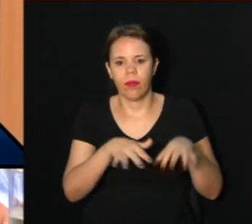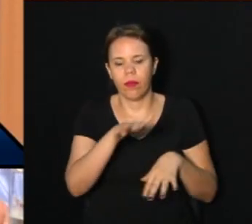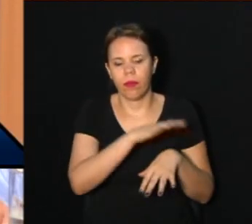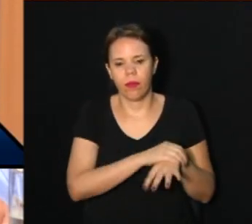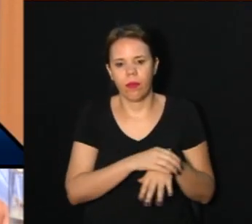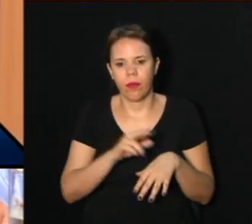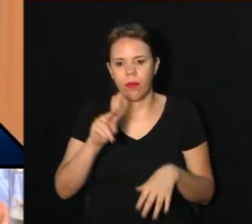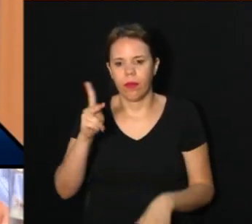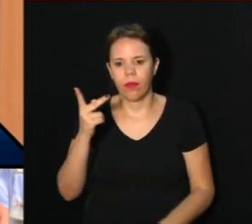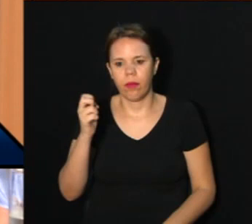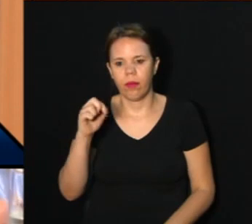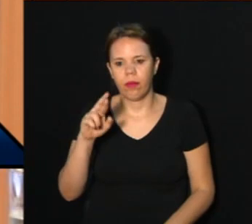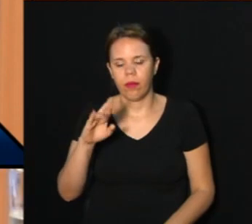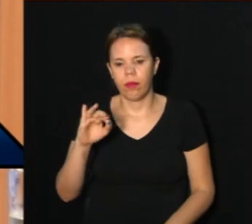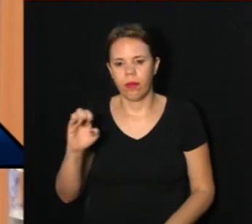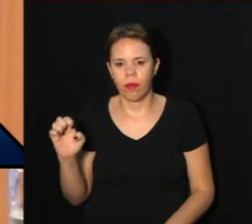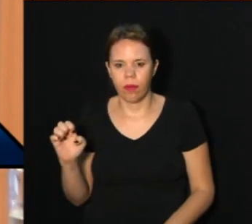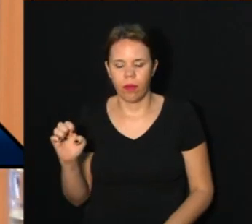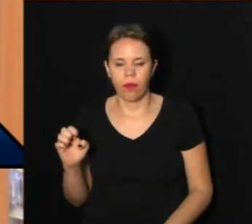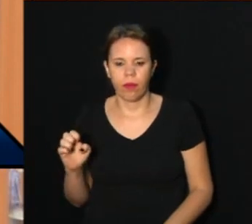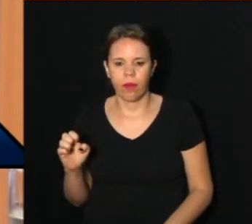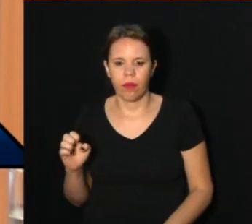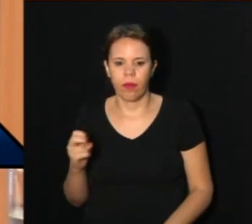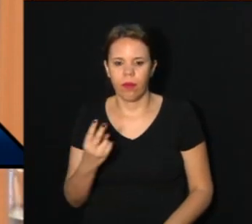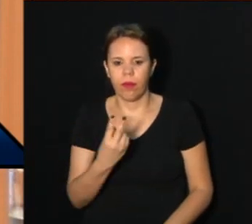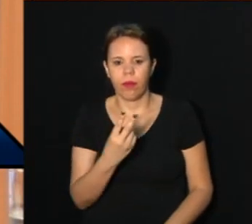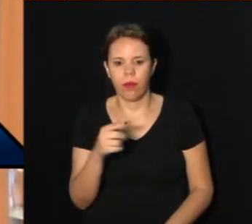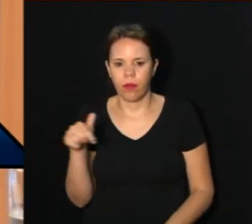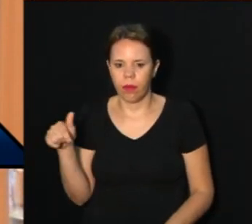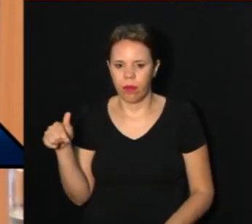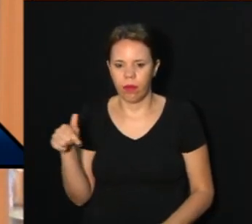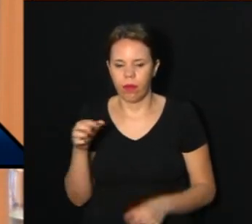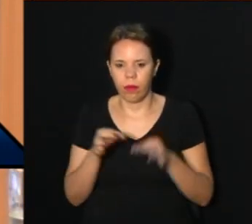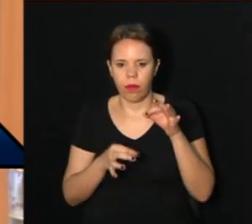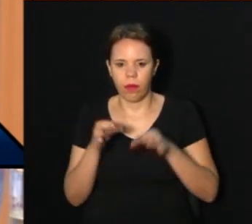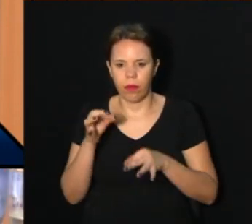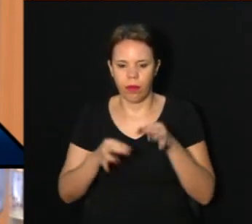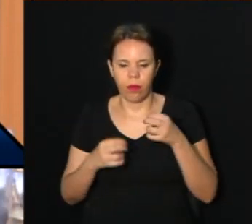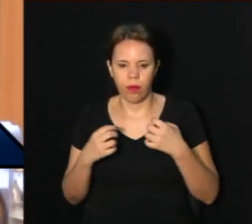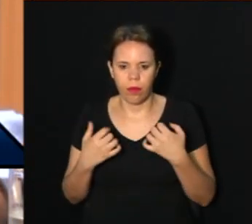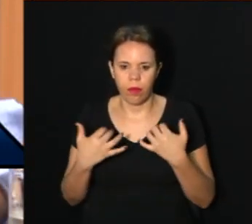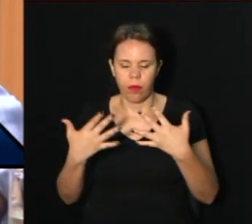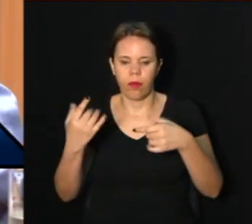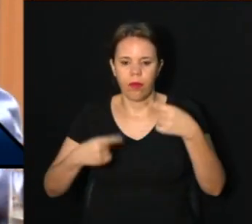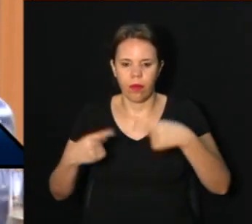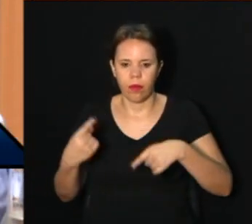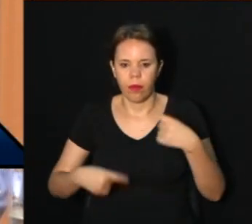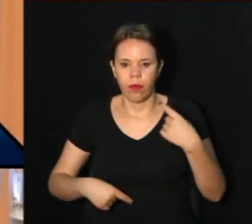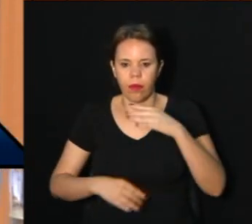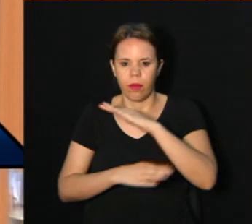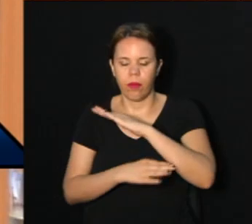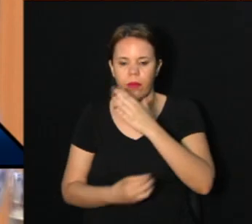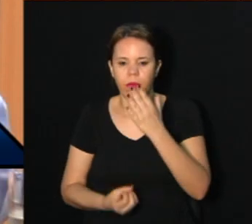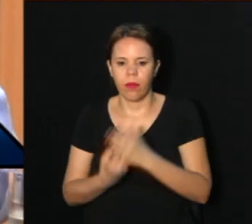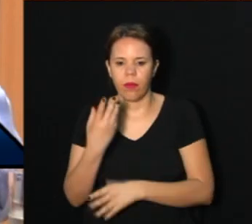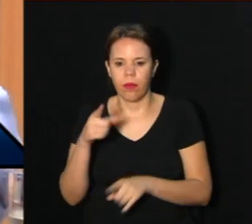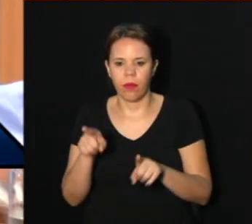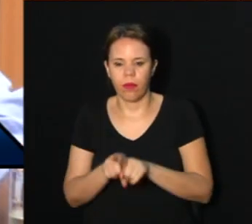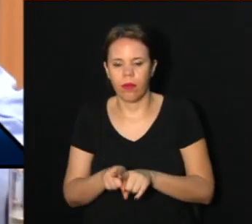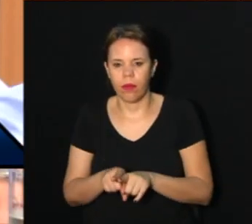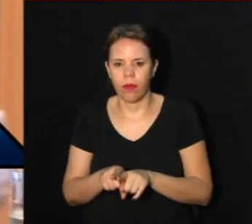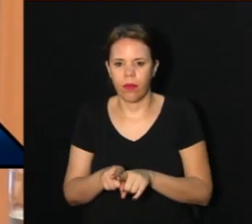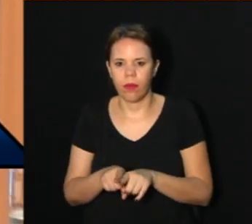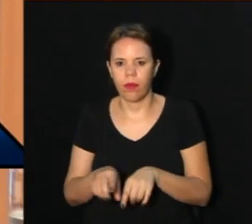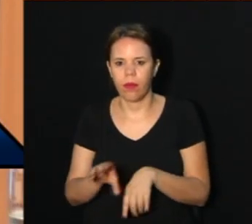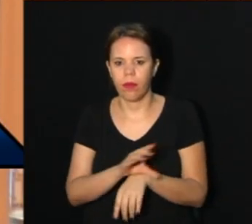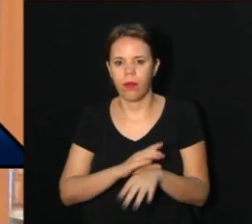que a presente audiência pública, a 27ª audiência pública, realizada pela Câmara Municipal de Campinas, em especial pela Comissão de